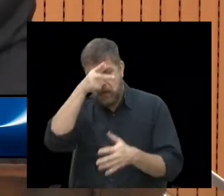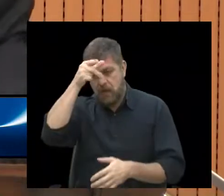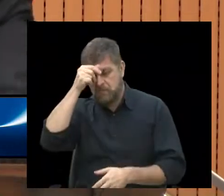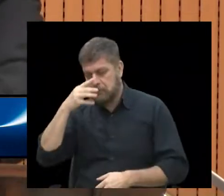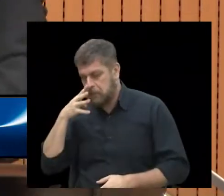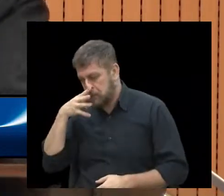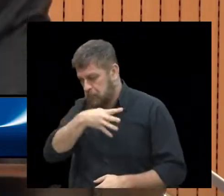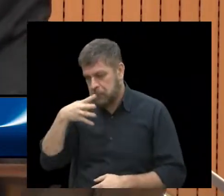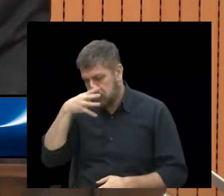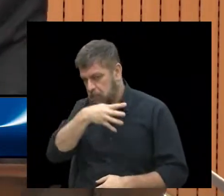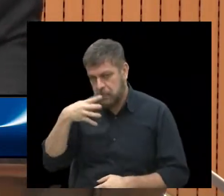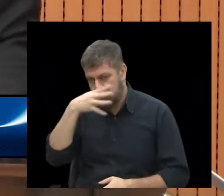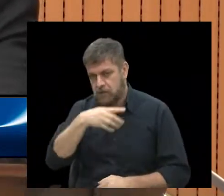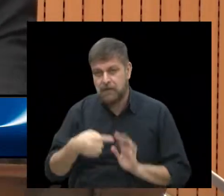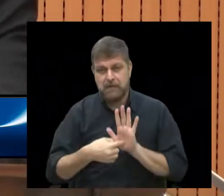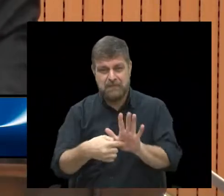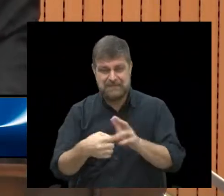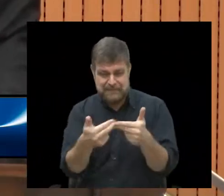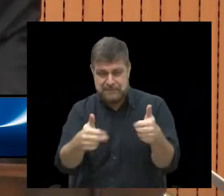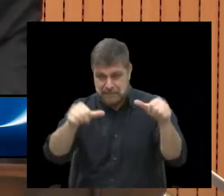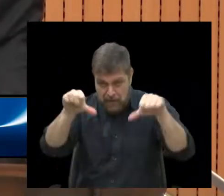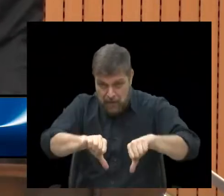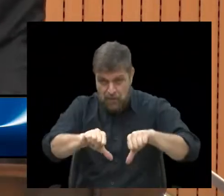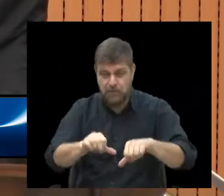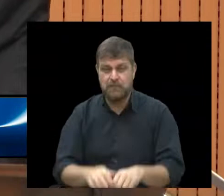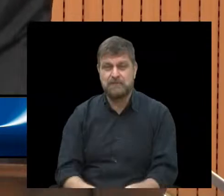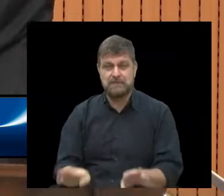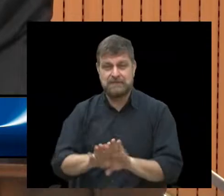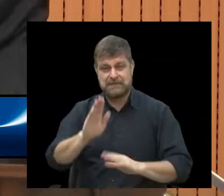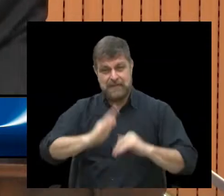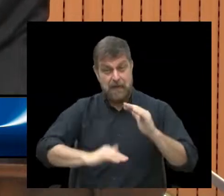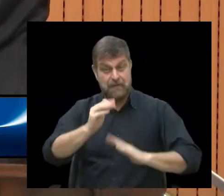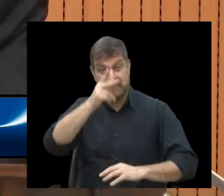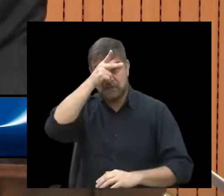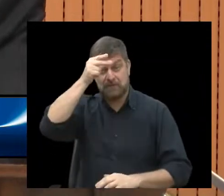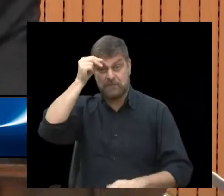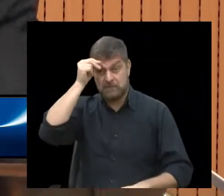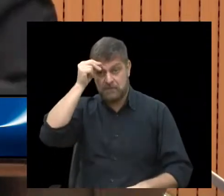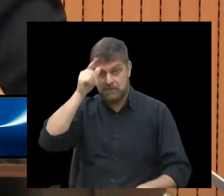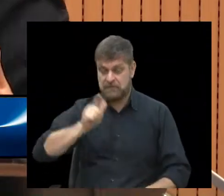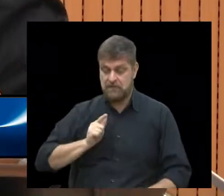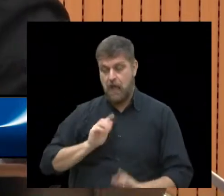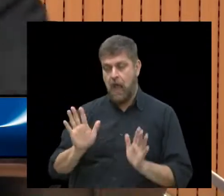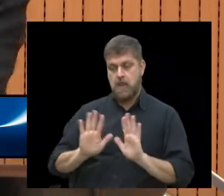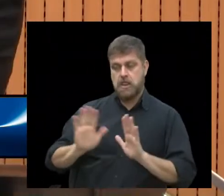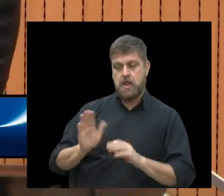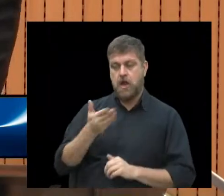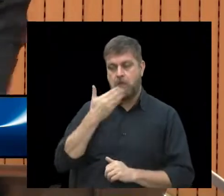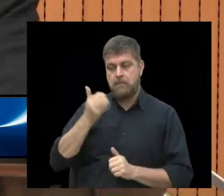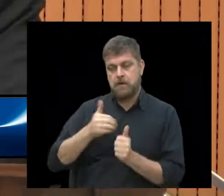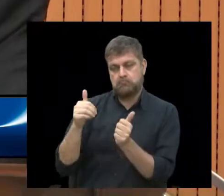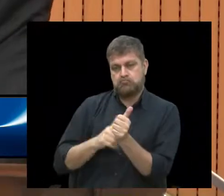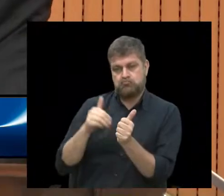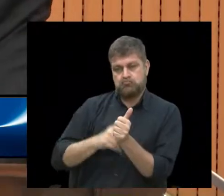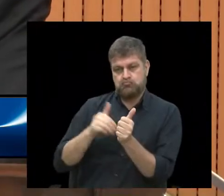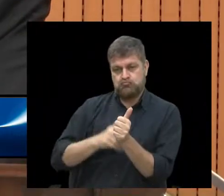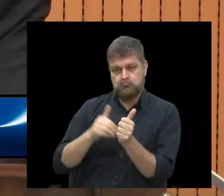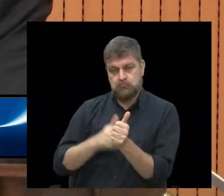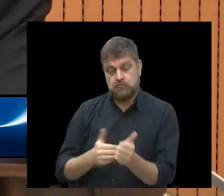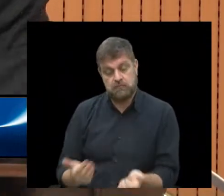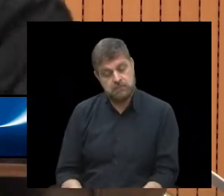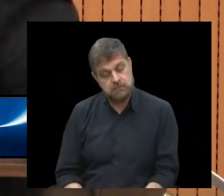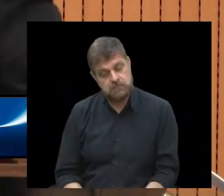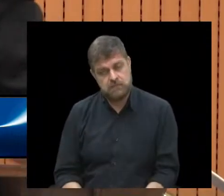ou divulgar apenas os aspectos negativos do trabalho que a prefeitura realiza, poderia ser usado para desgastar a